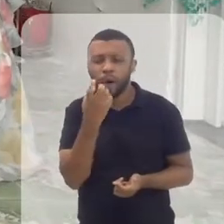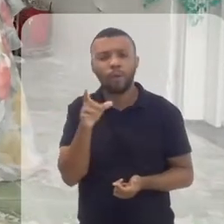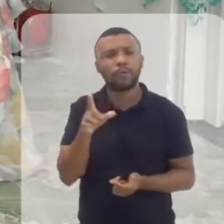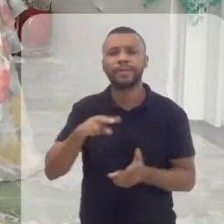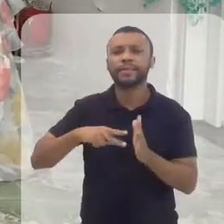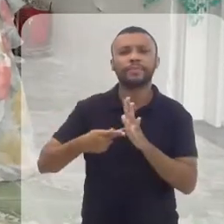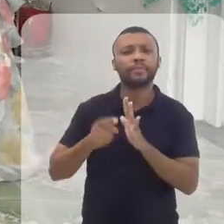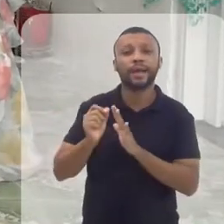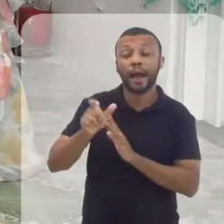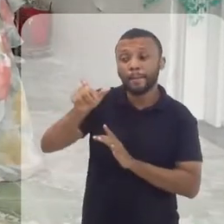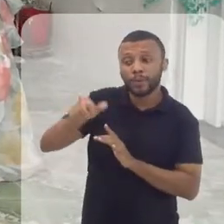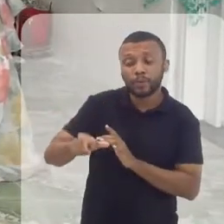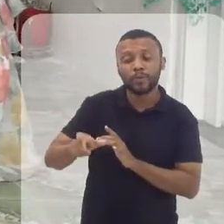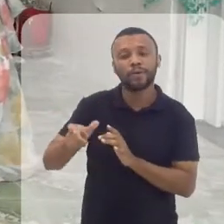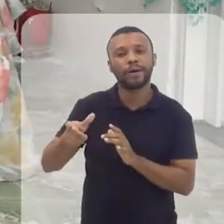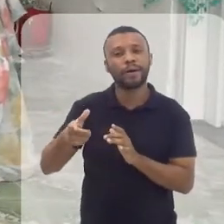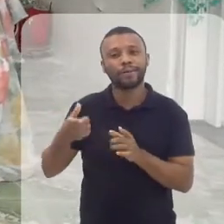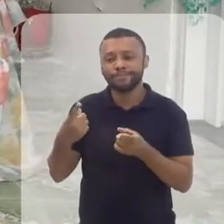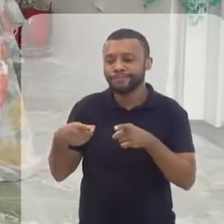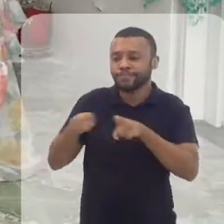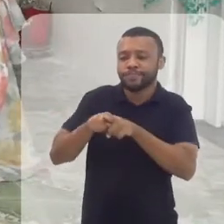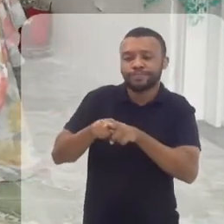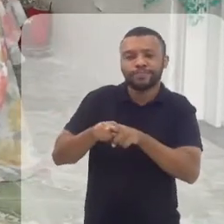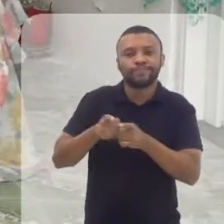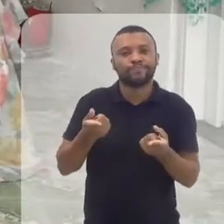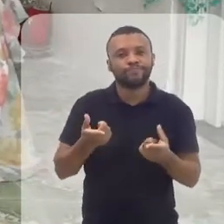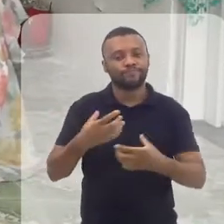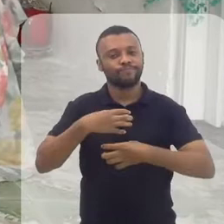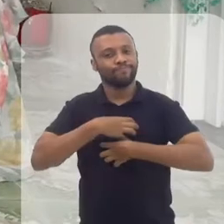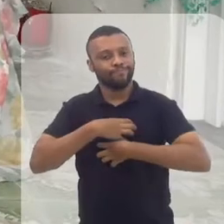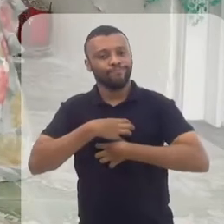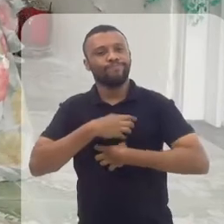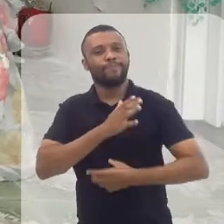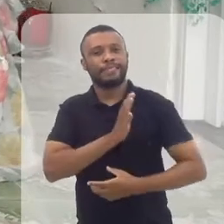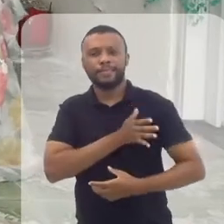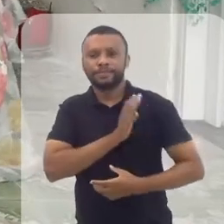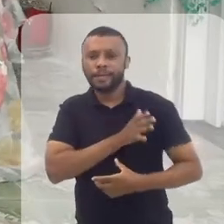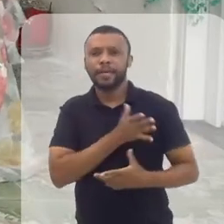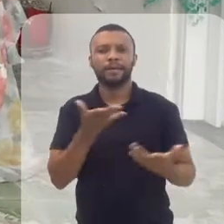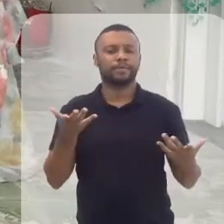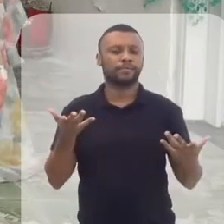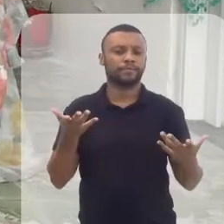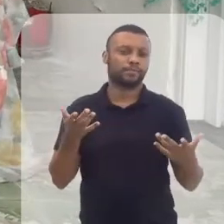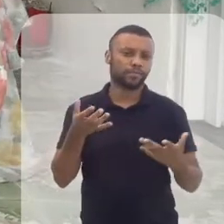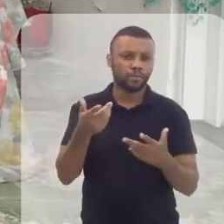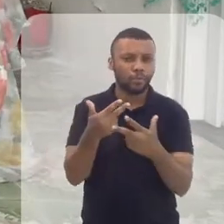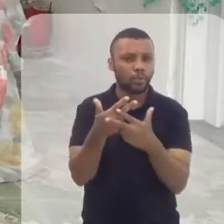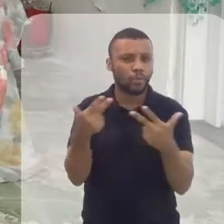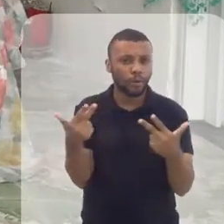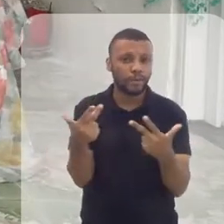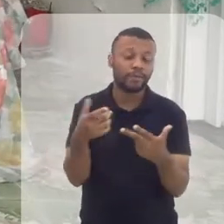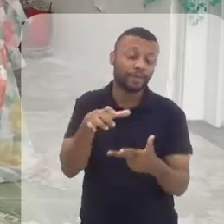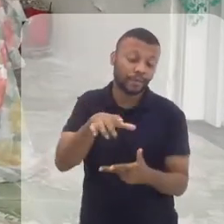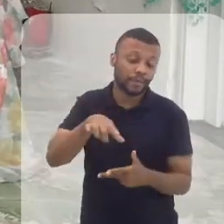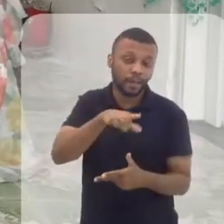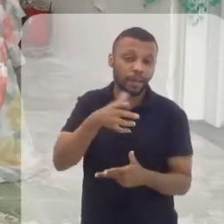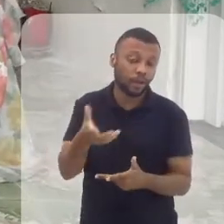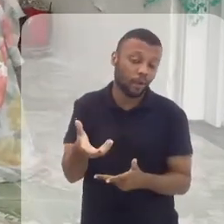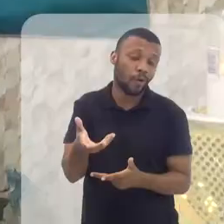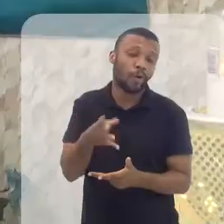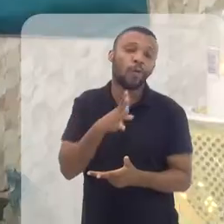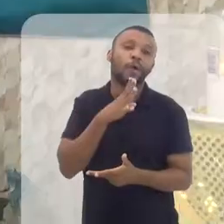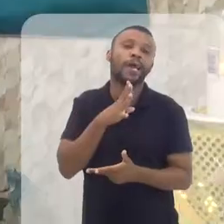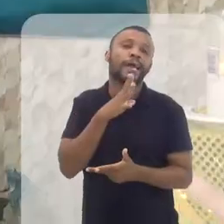que é o cão? O aliado. Né? Coração, sentimento, chave, solução. Então, essas são coisas que você, sem querer,